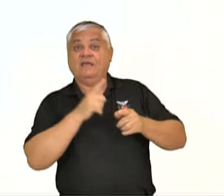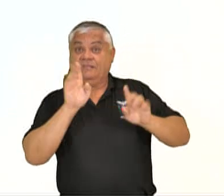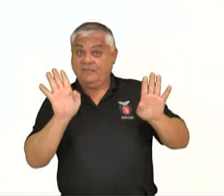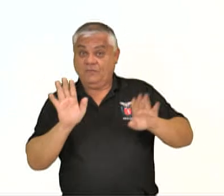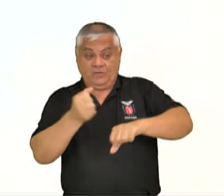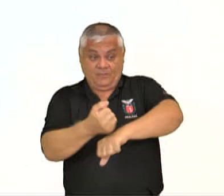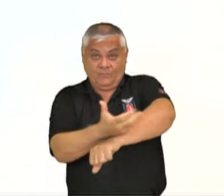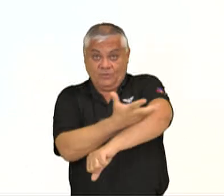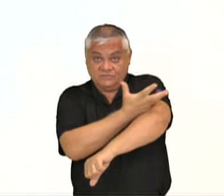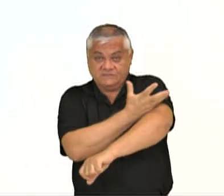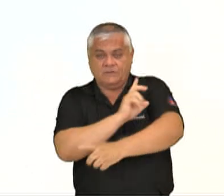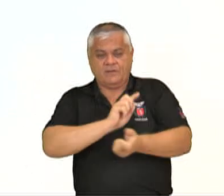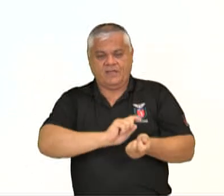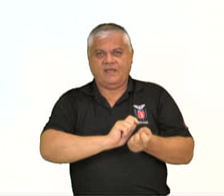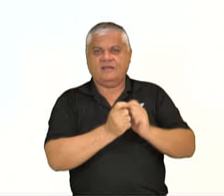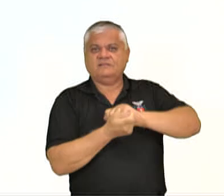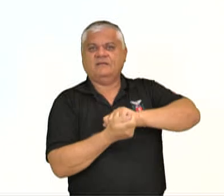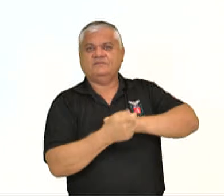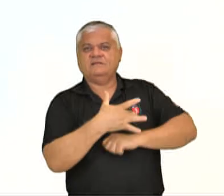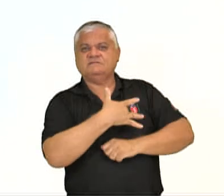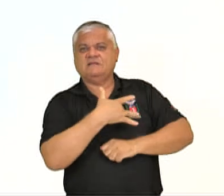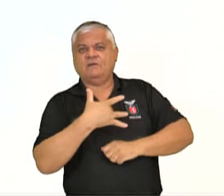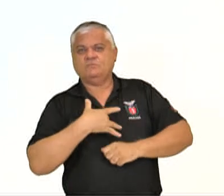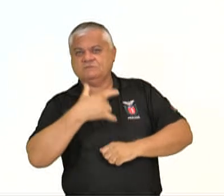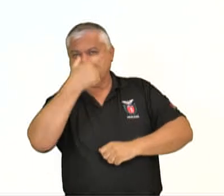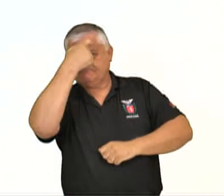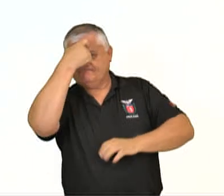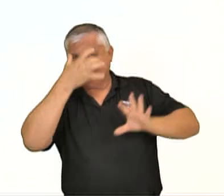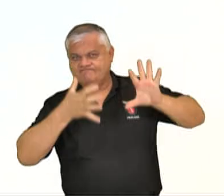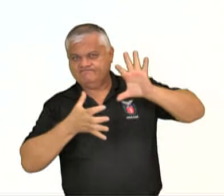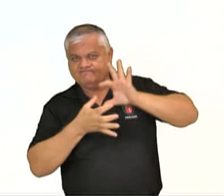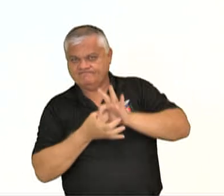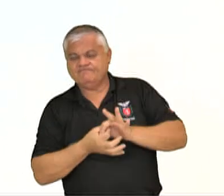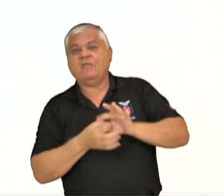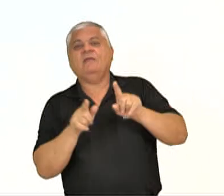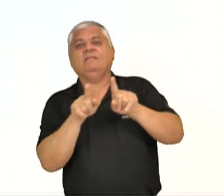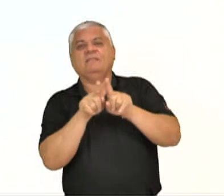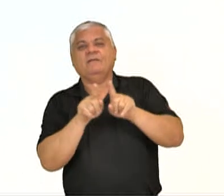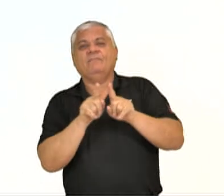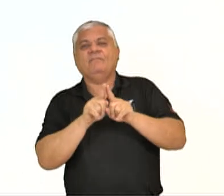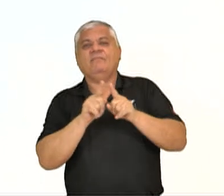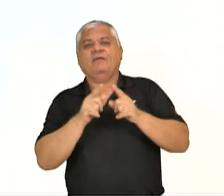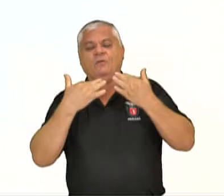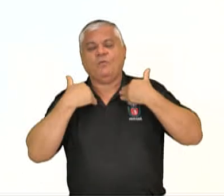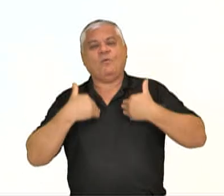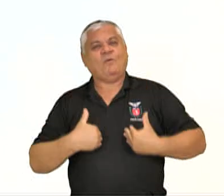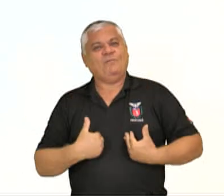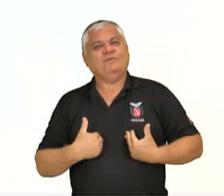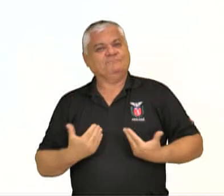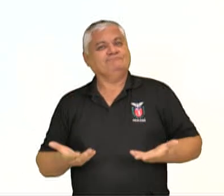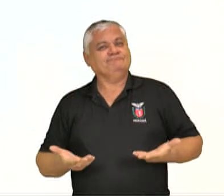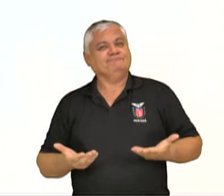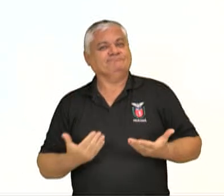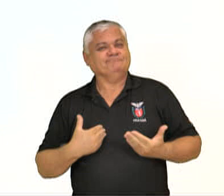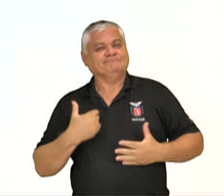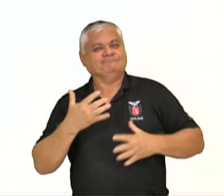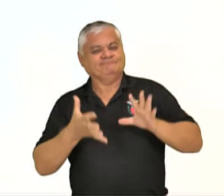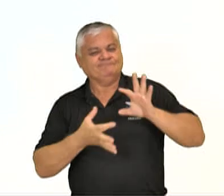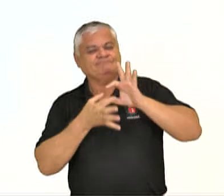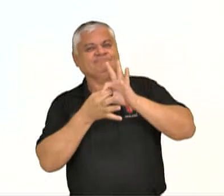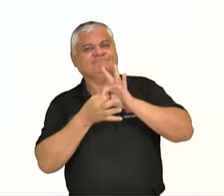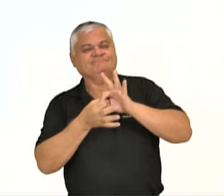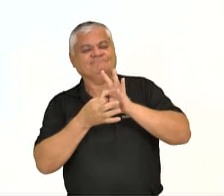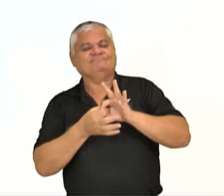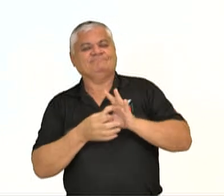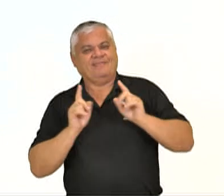emoções ajustam a nossa saúde mental, bem como os nossos estados corporais. Então, elas interferem no